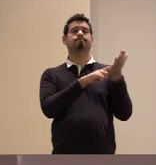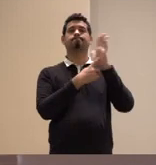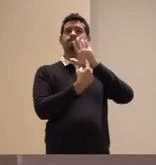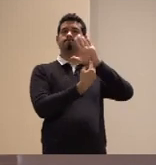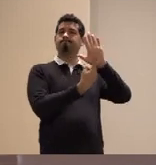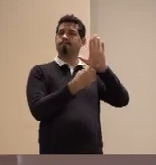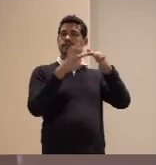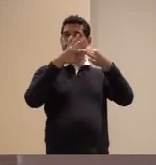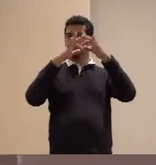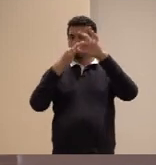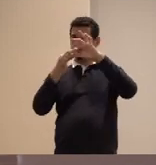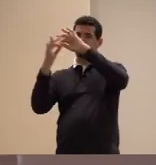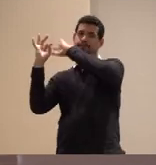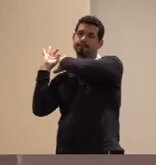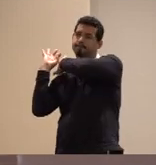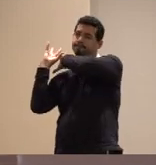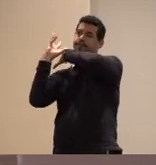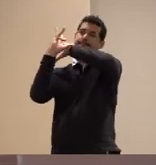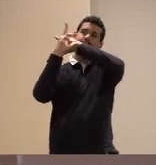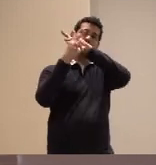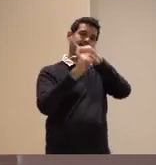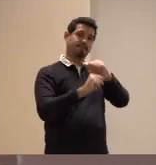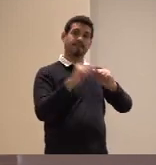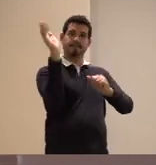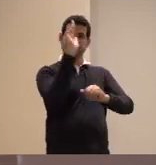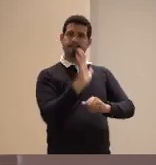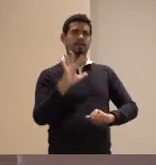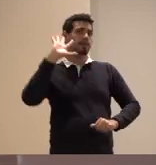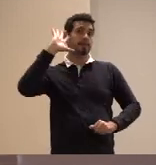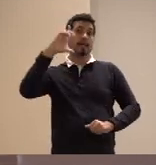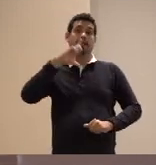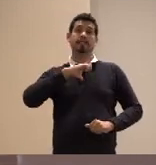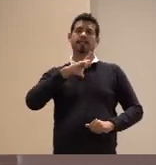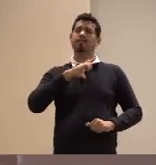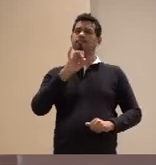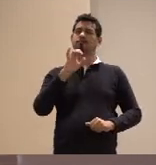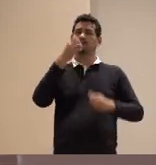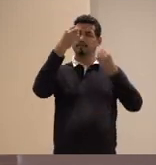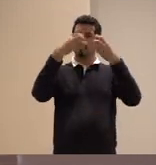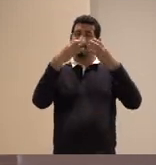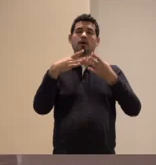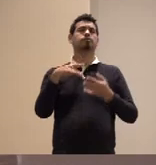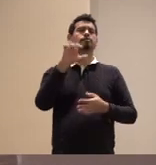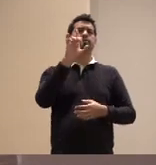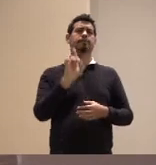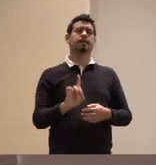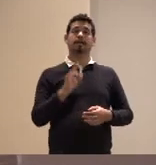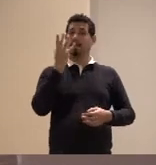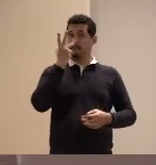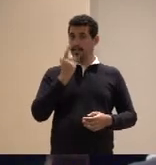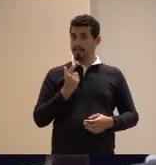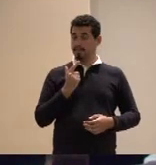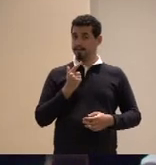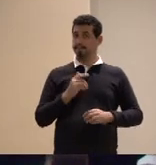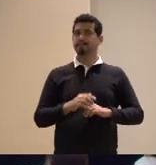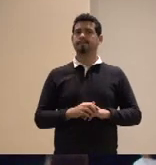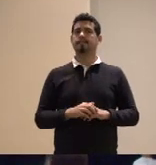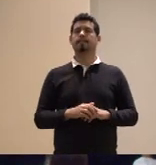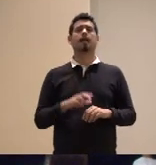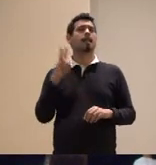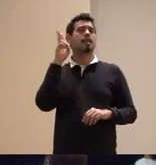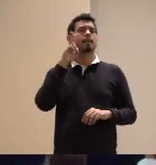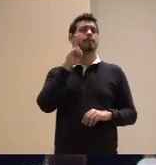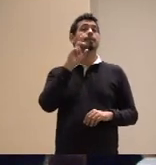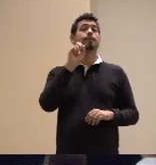do contexto nacional, eu trouxe ali uma contextualização dos direitos da criança, lembrando